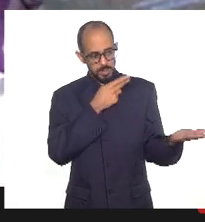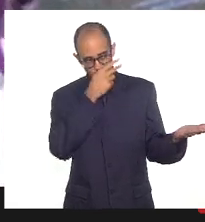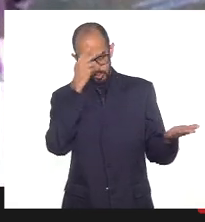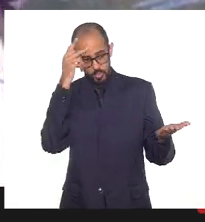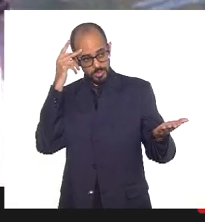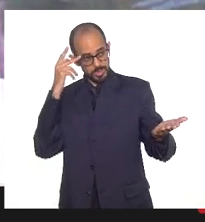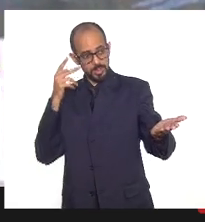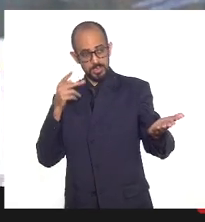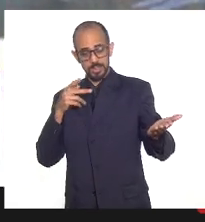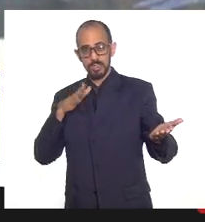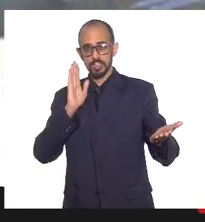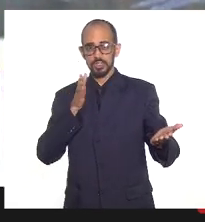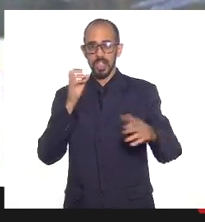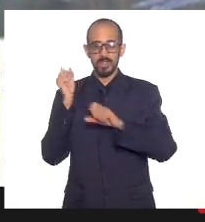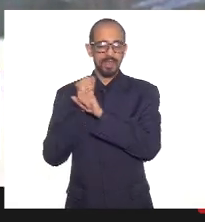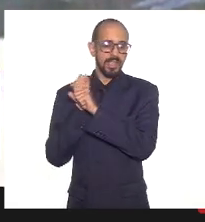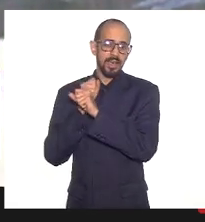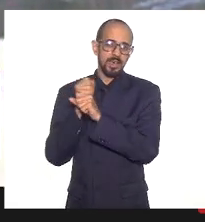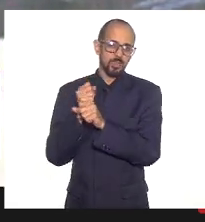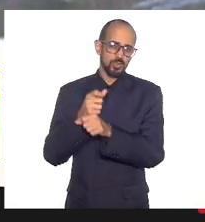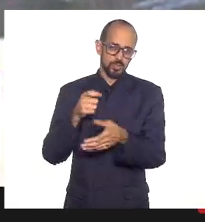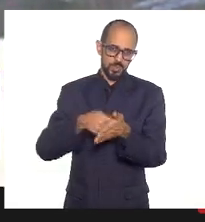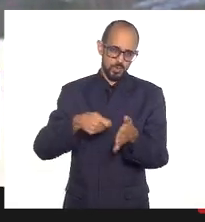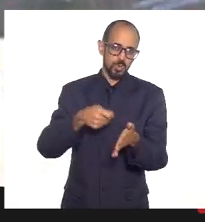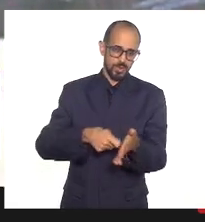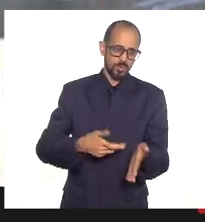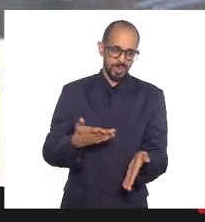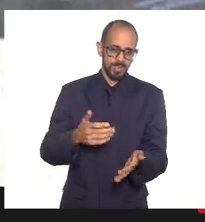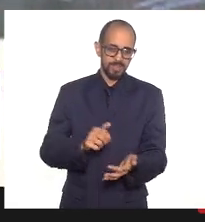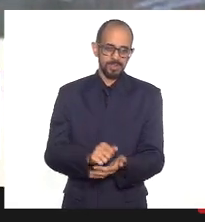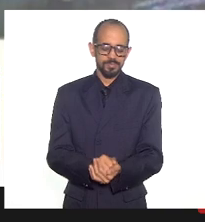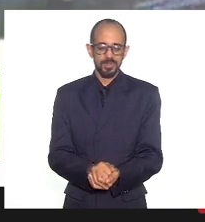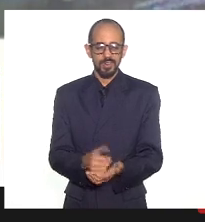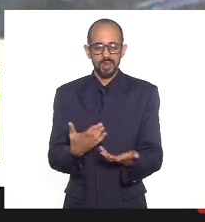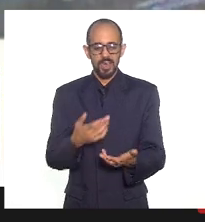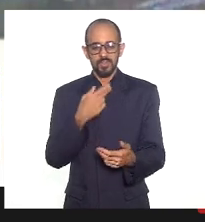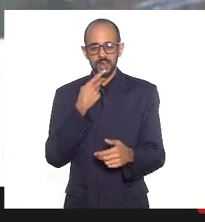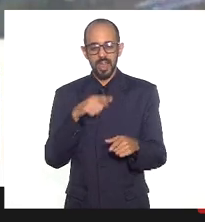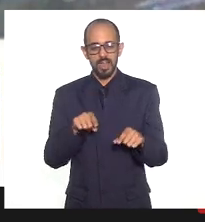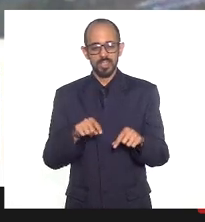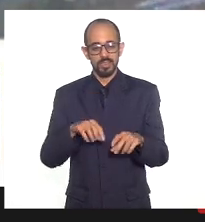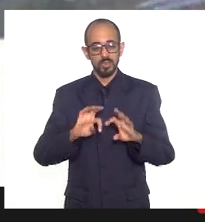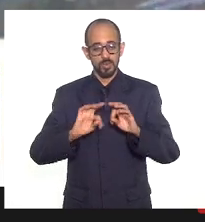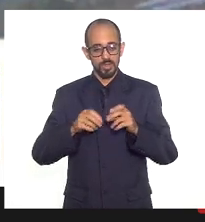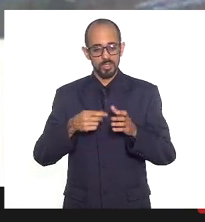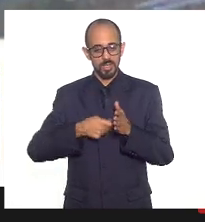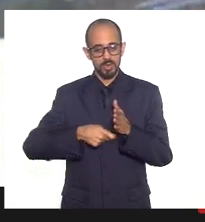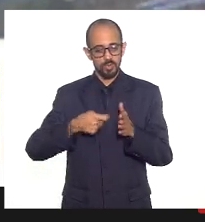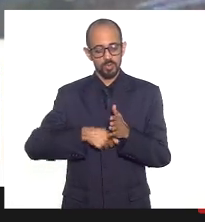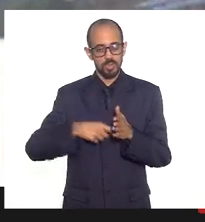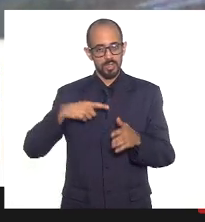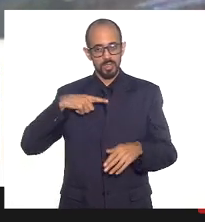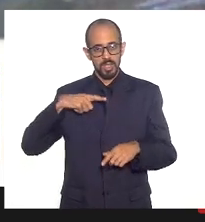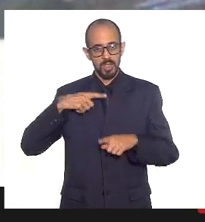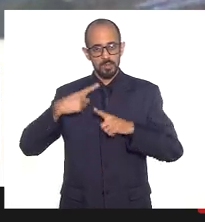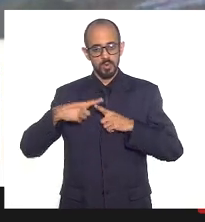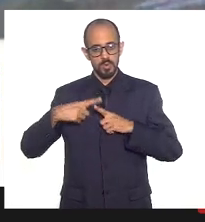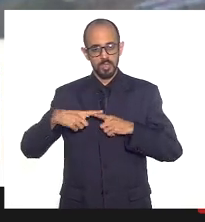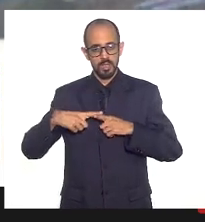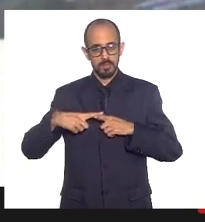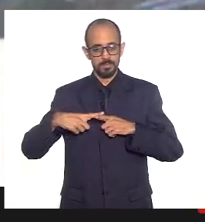décadas lutam por esse processo. E aí eu queria dizer também que essa luta ela existe porque, inclusive, quase